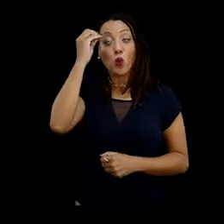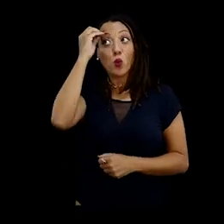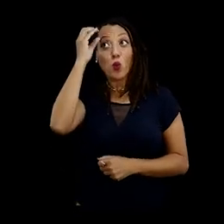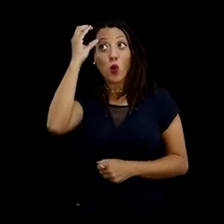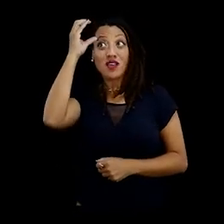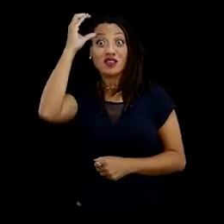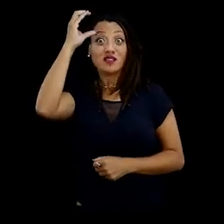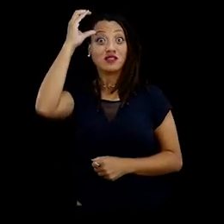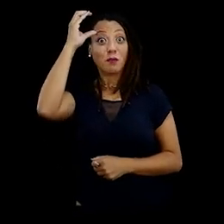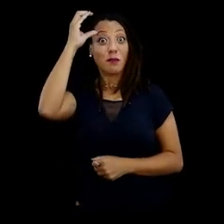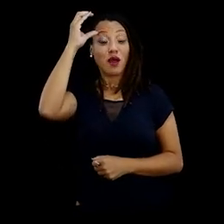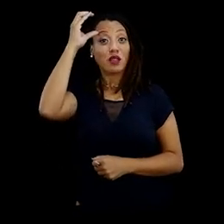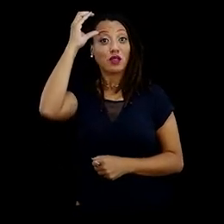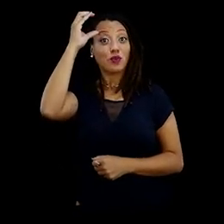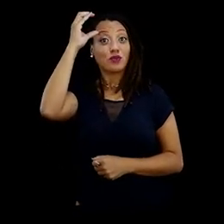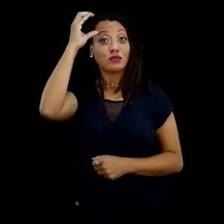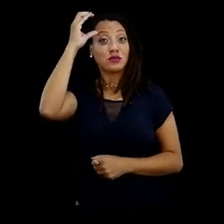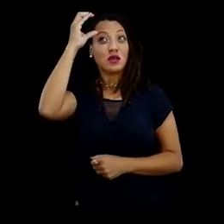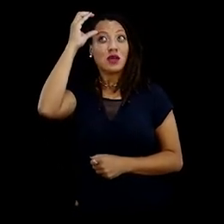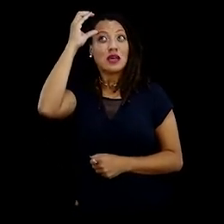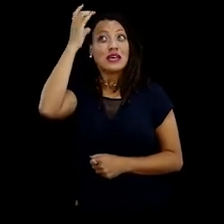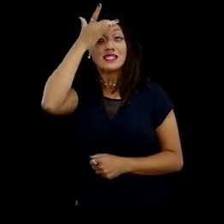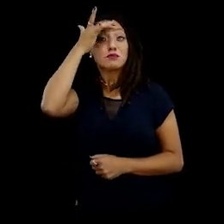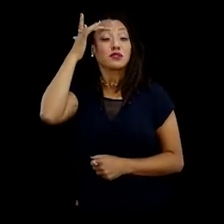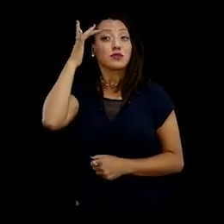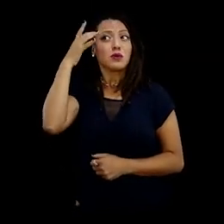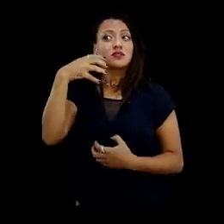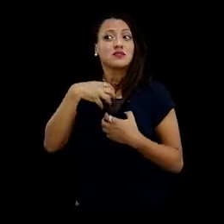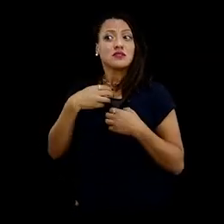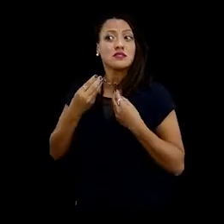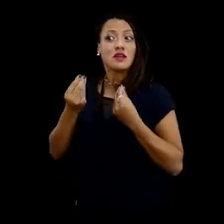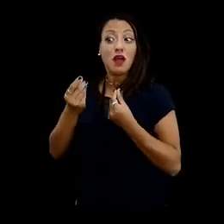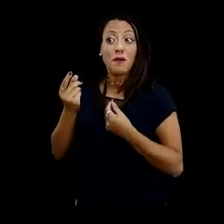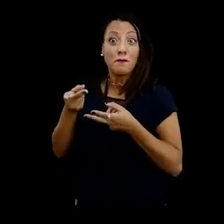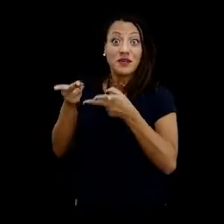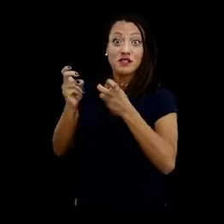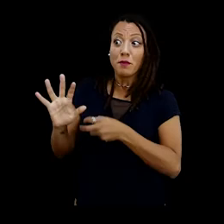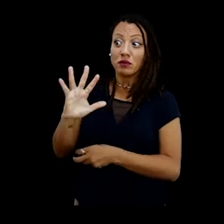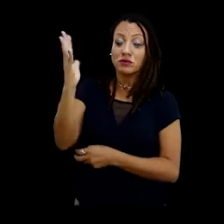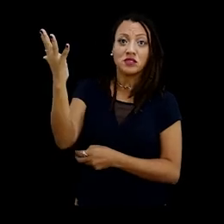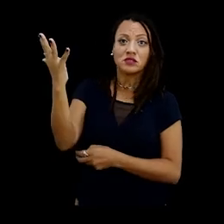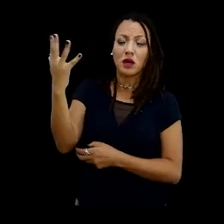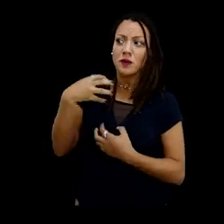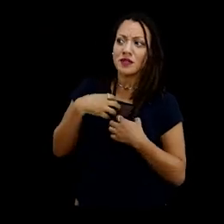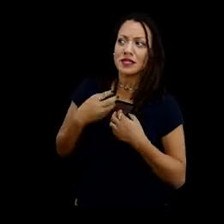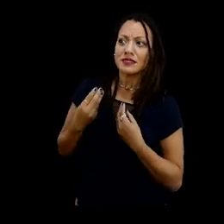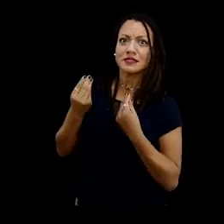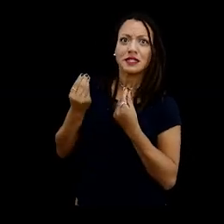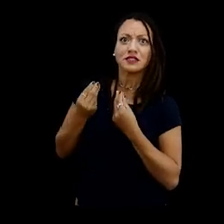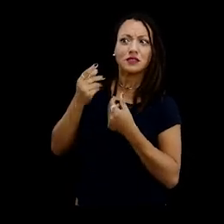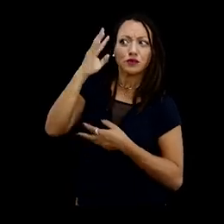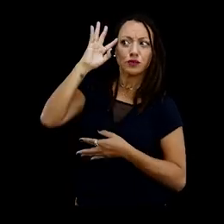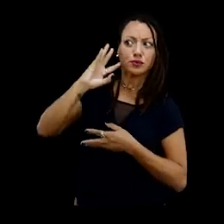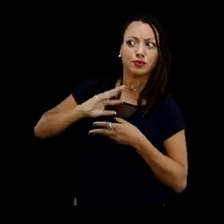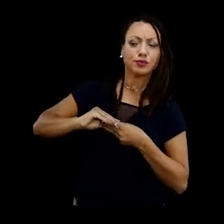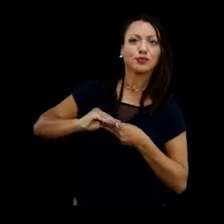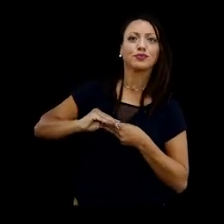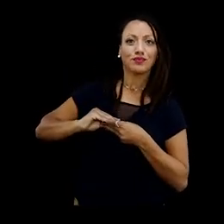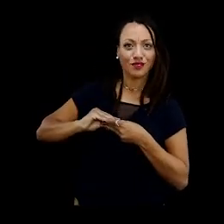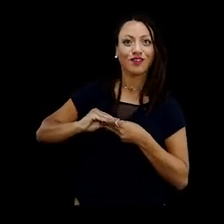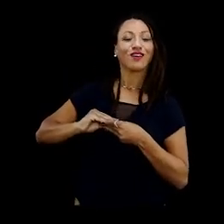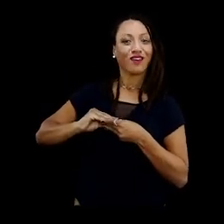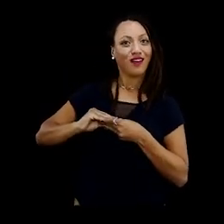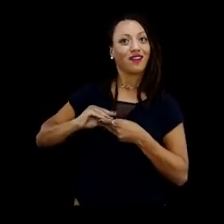fica ao nível da sensibilidade do fato, que é preponderantemente, é o que se